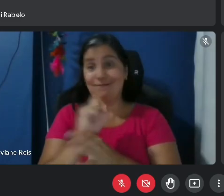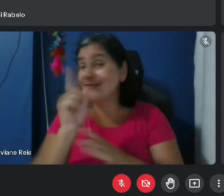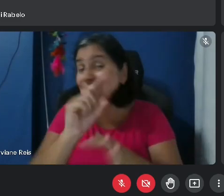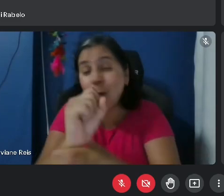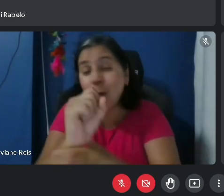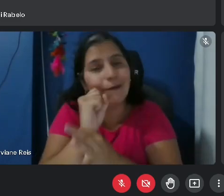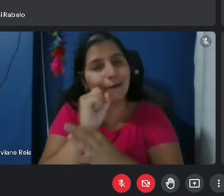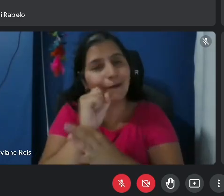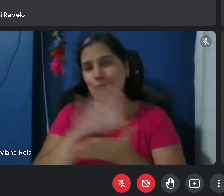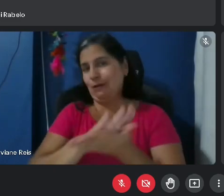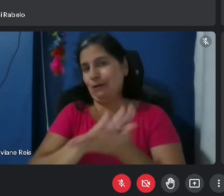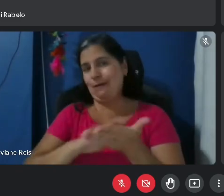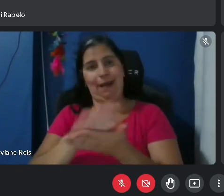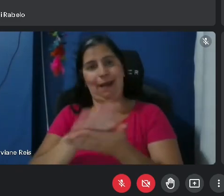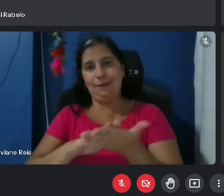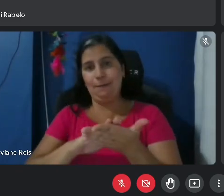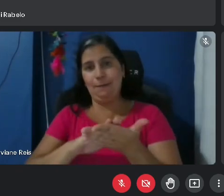segurança.